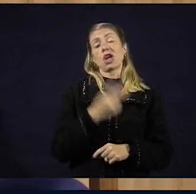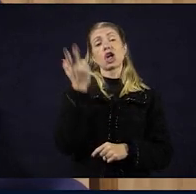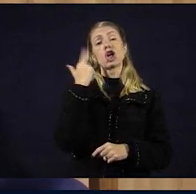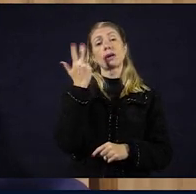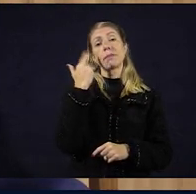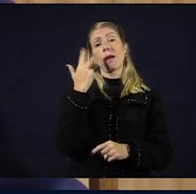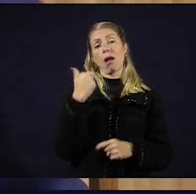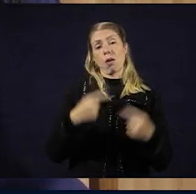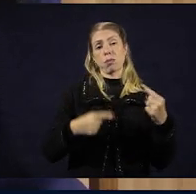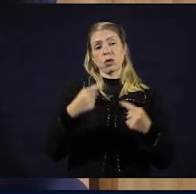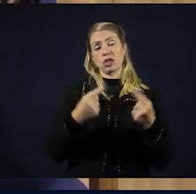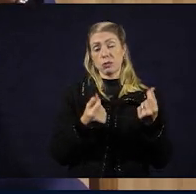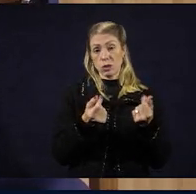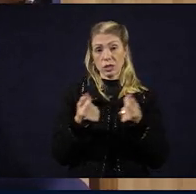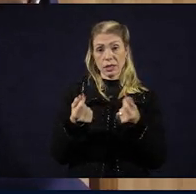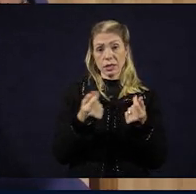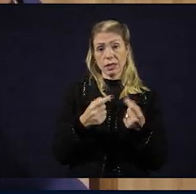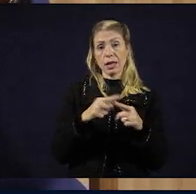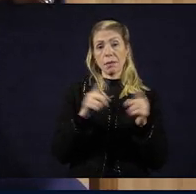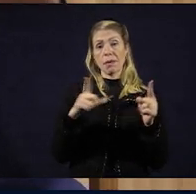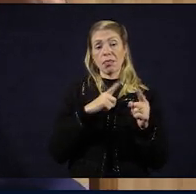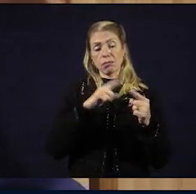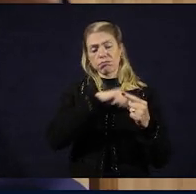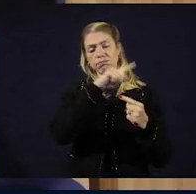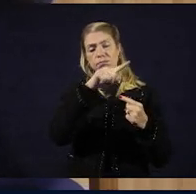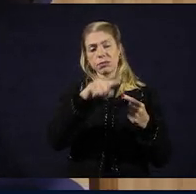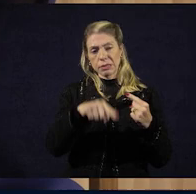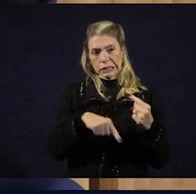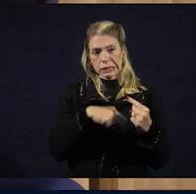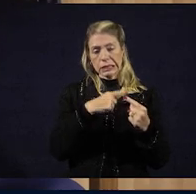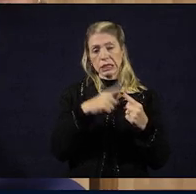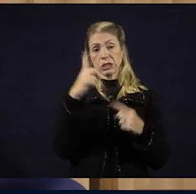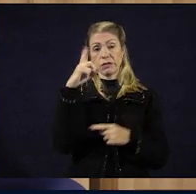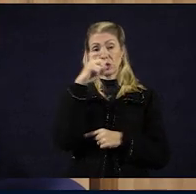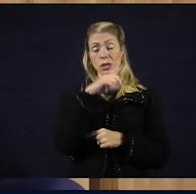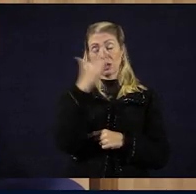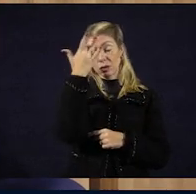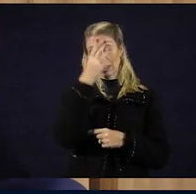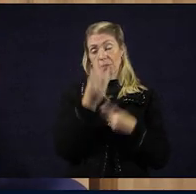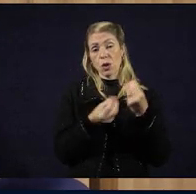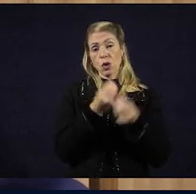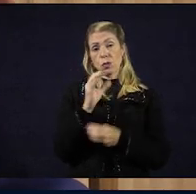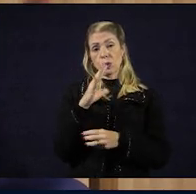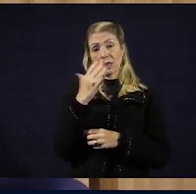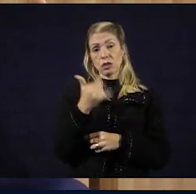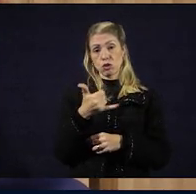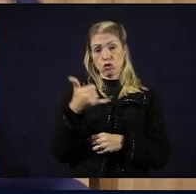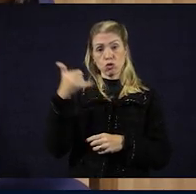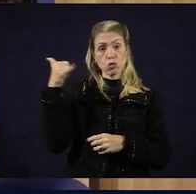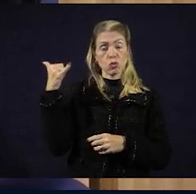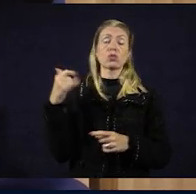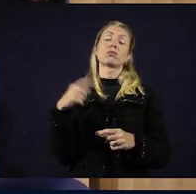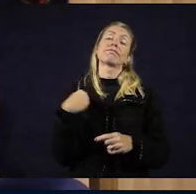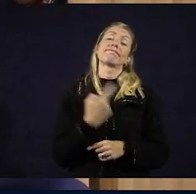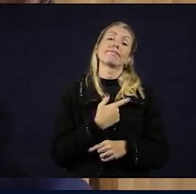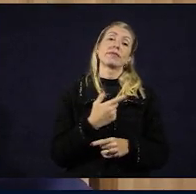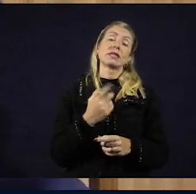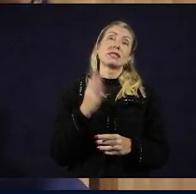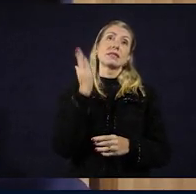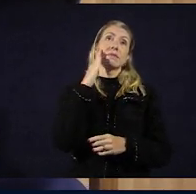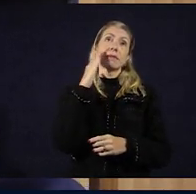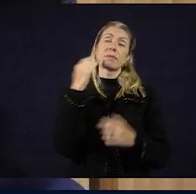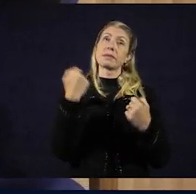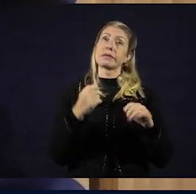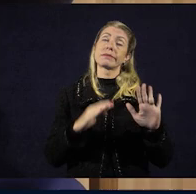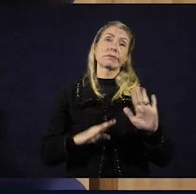monetária mas um supercífico difícil dizer até onde vai os juros mas sabemos Qual é a direção a direção é para cima